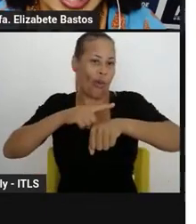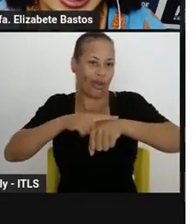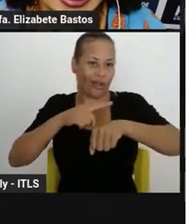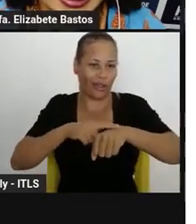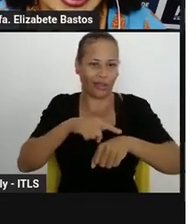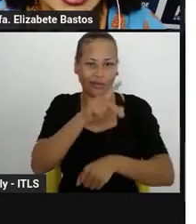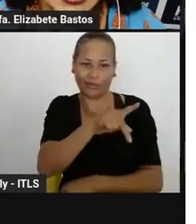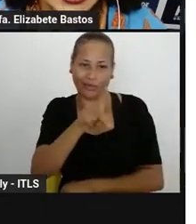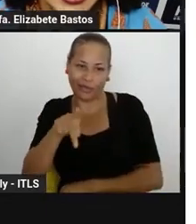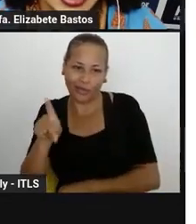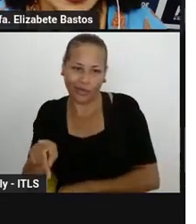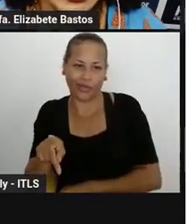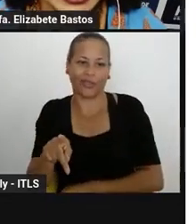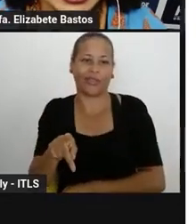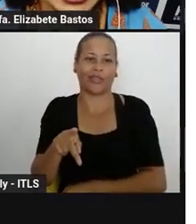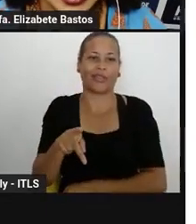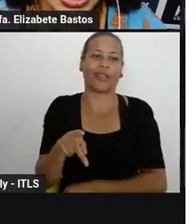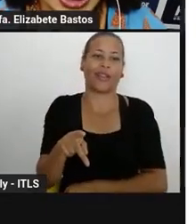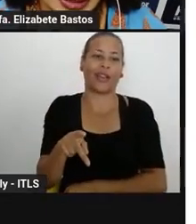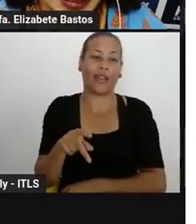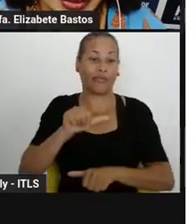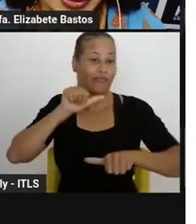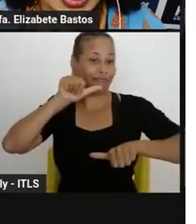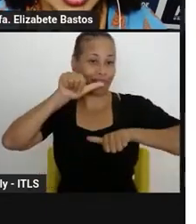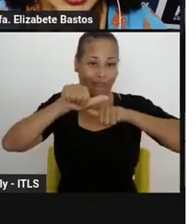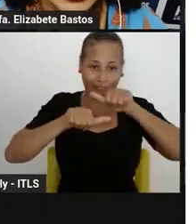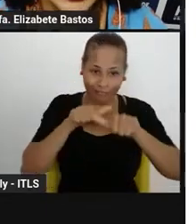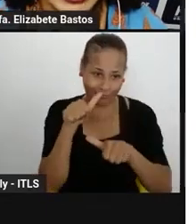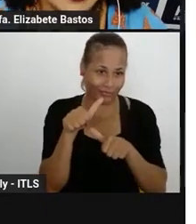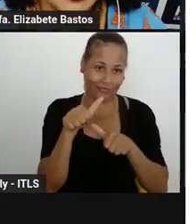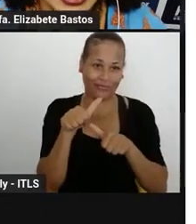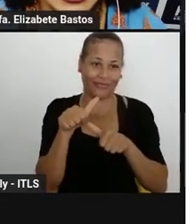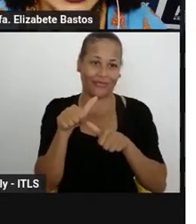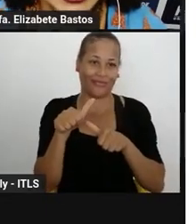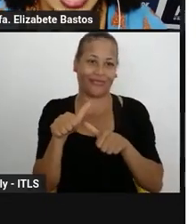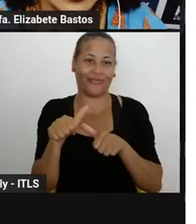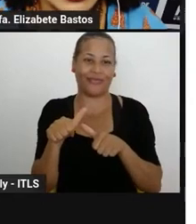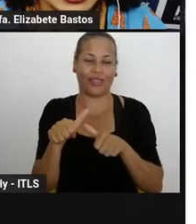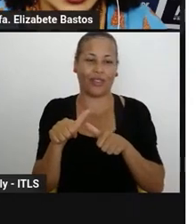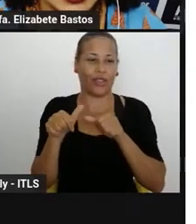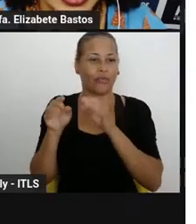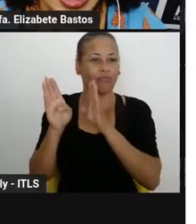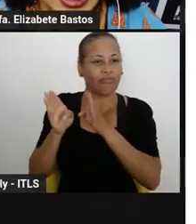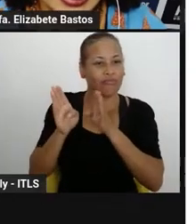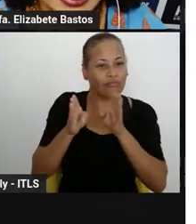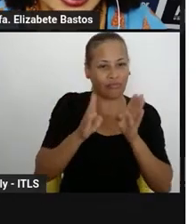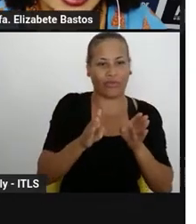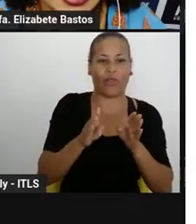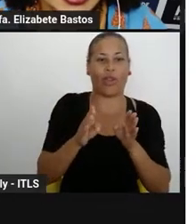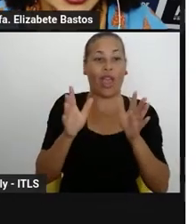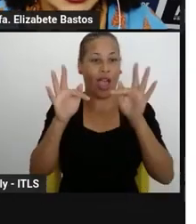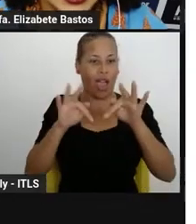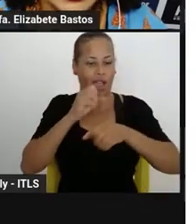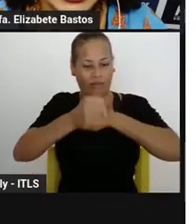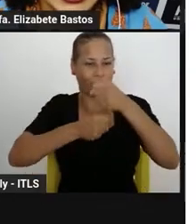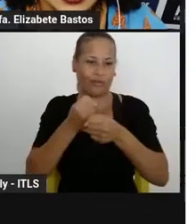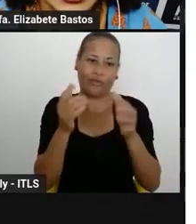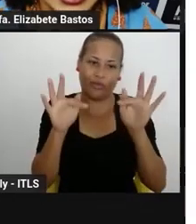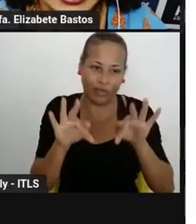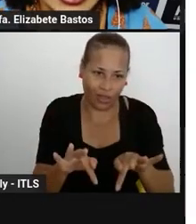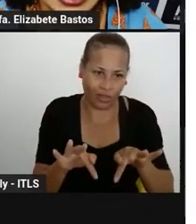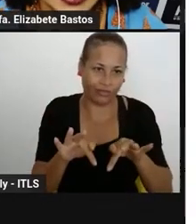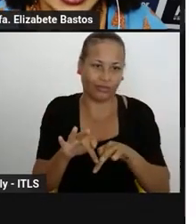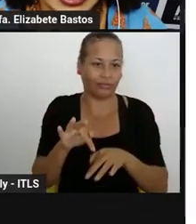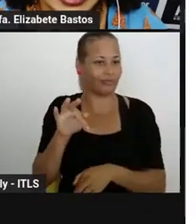iniciais, é a mudança que nós temos. No que refere-se aos anos finais, não tem